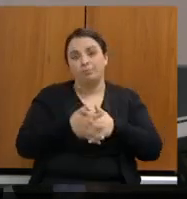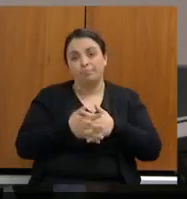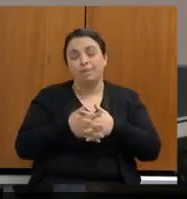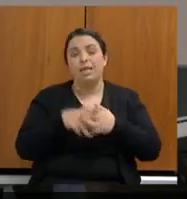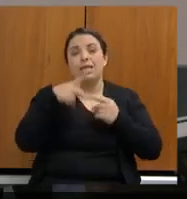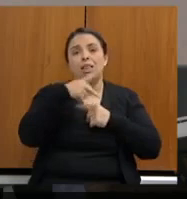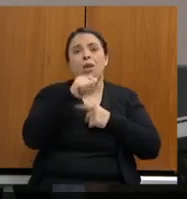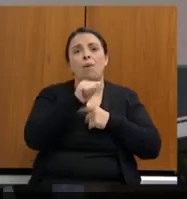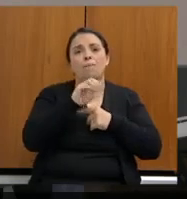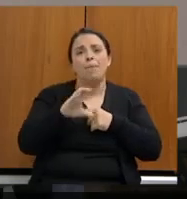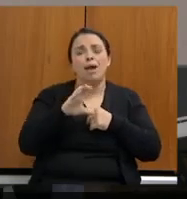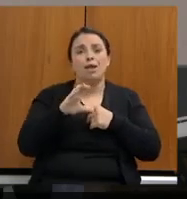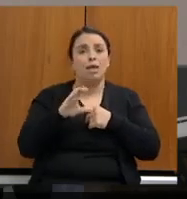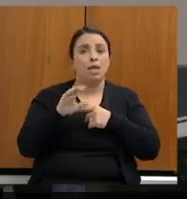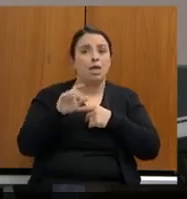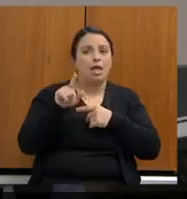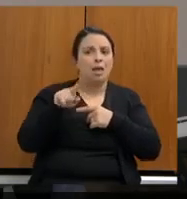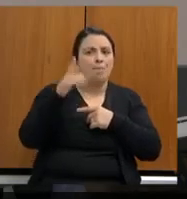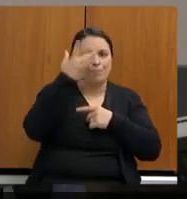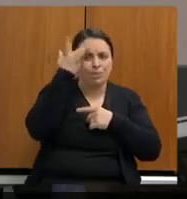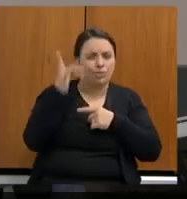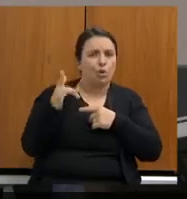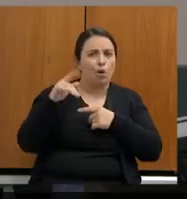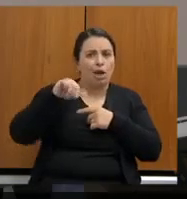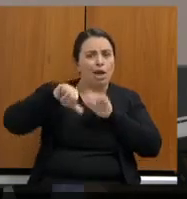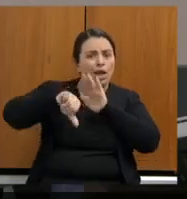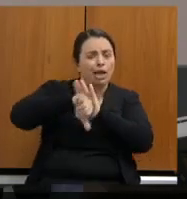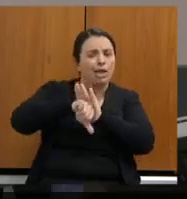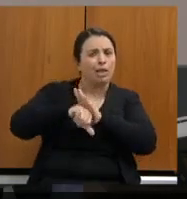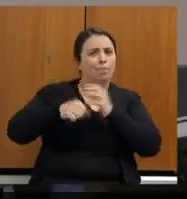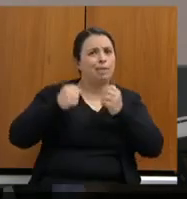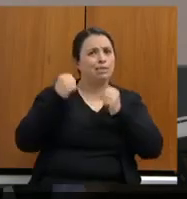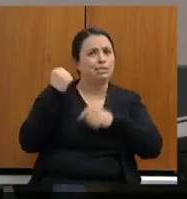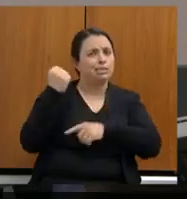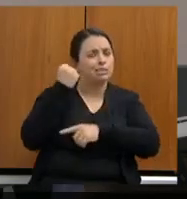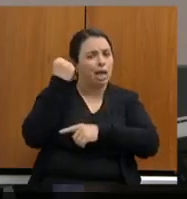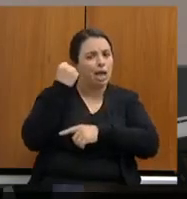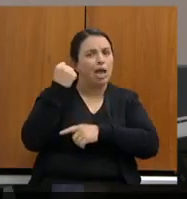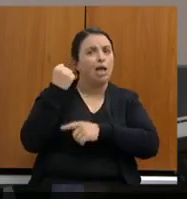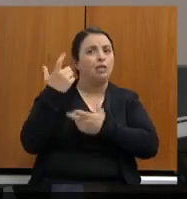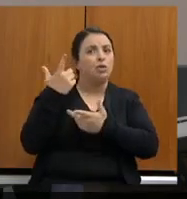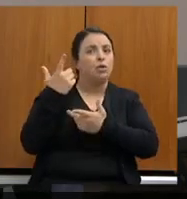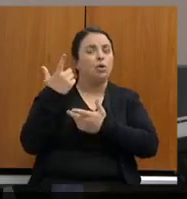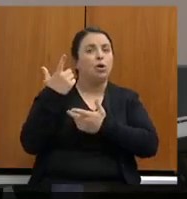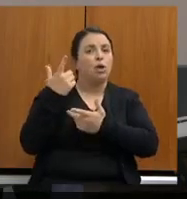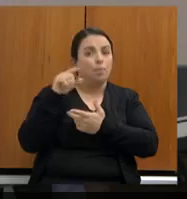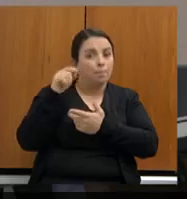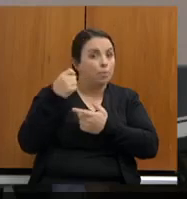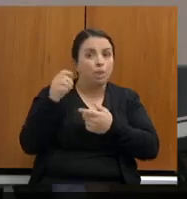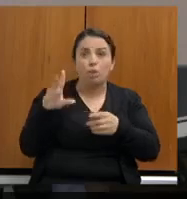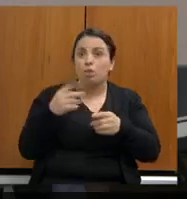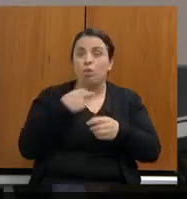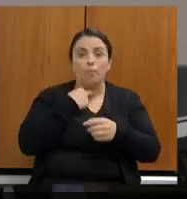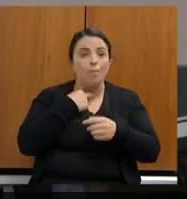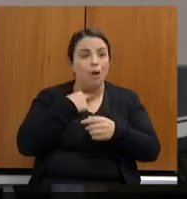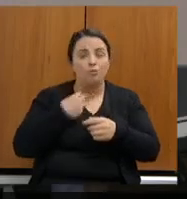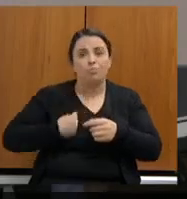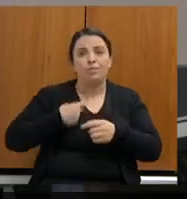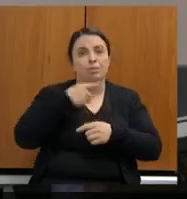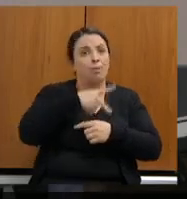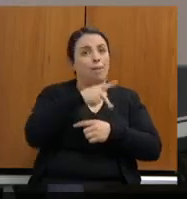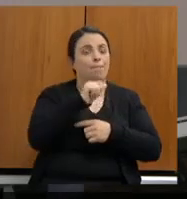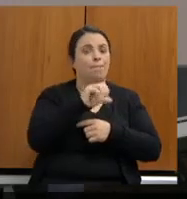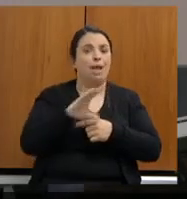pessoas de Alto potencial danoso nunca deveria né Nós não tô falando que de ladrão de galinhas não de de assassinos